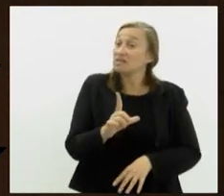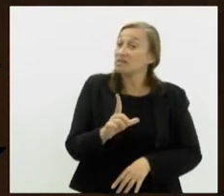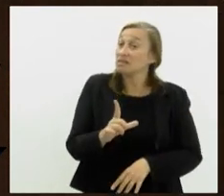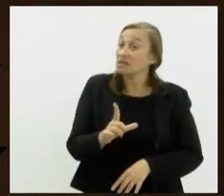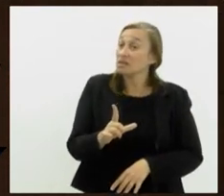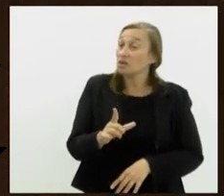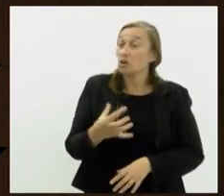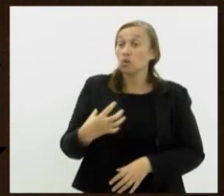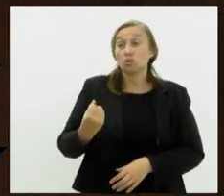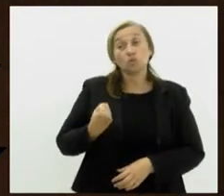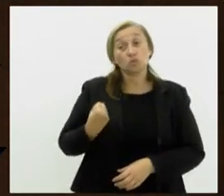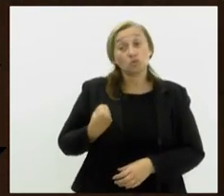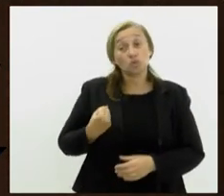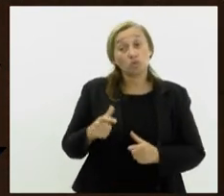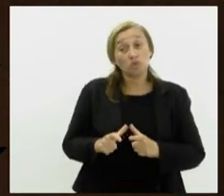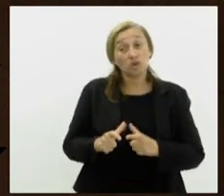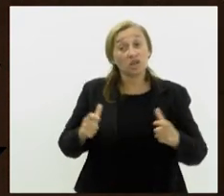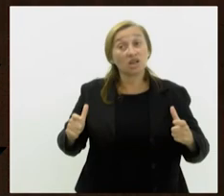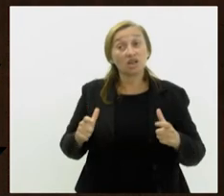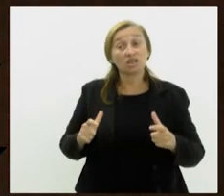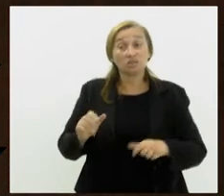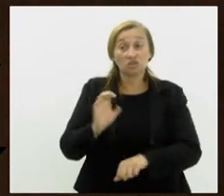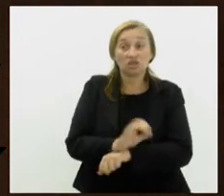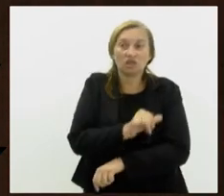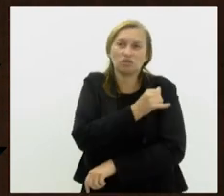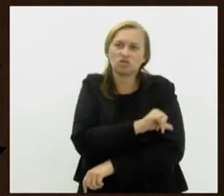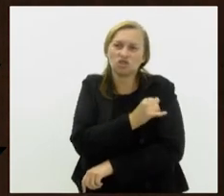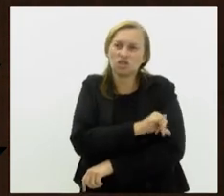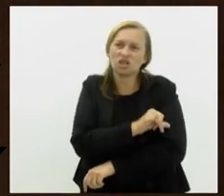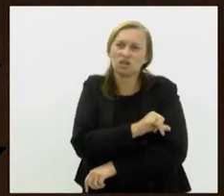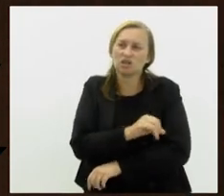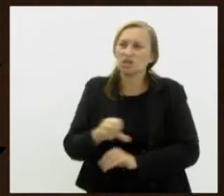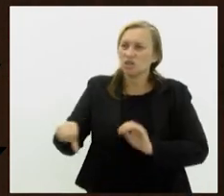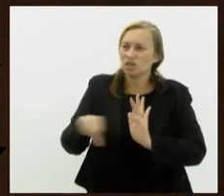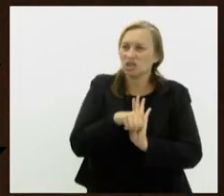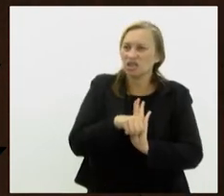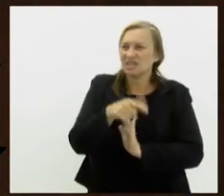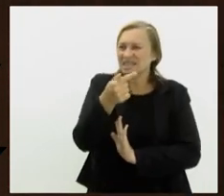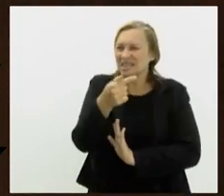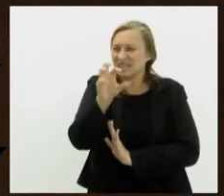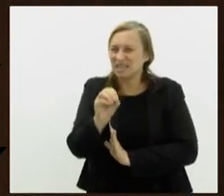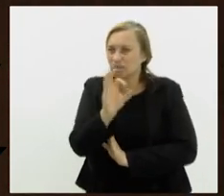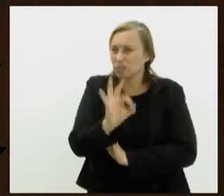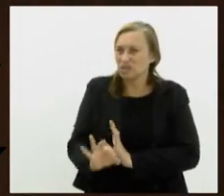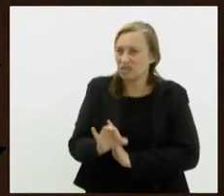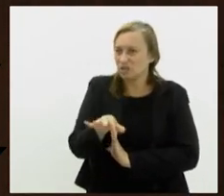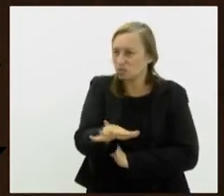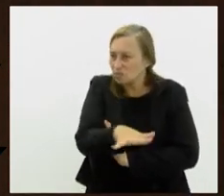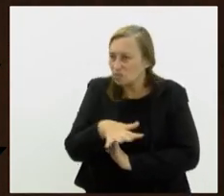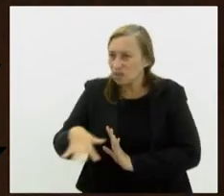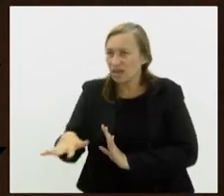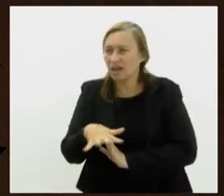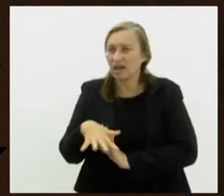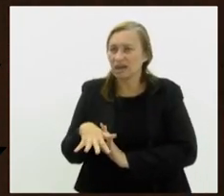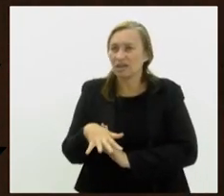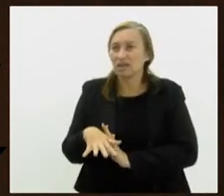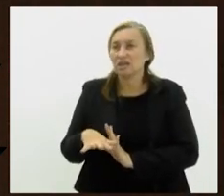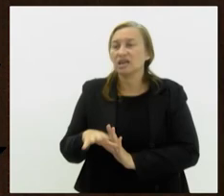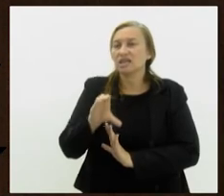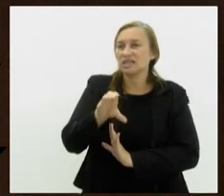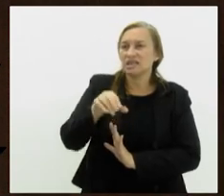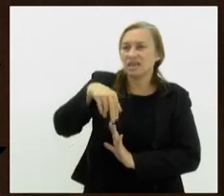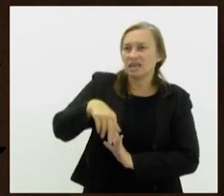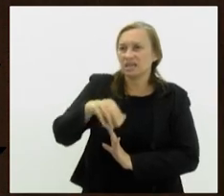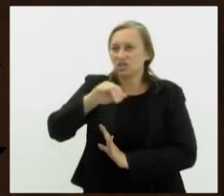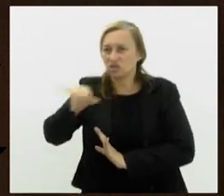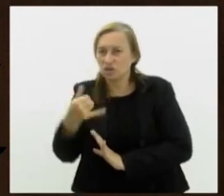dos narcotraficantes no estado do Rio de Janeiro já passam de 70% dos territórios. Isso aí é o CNJ que